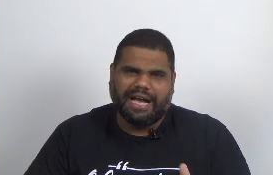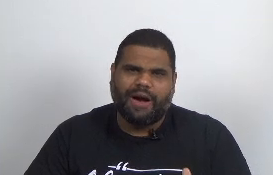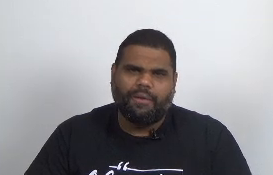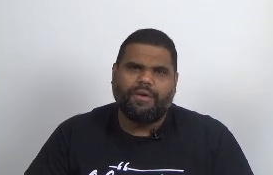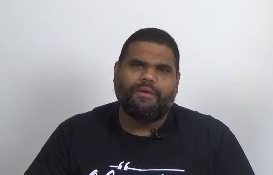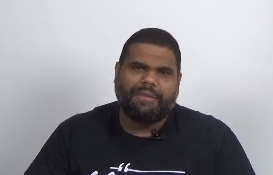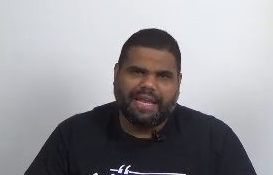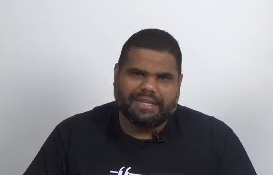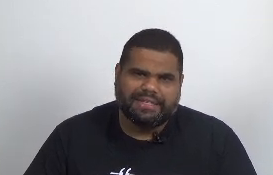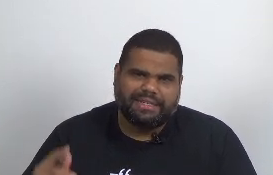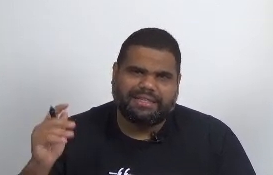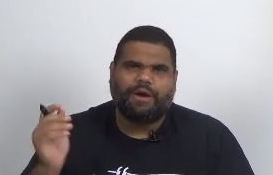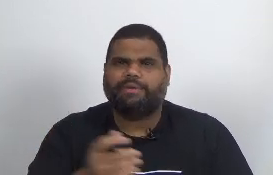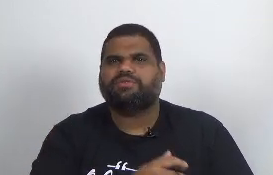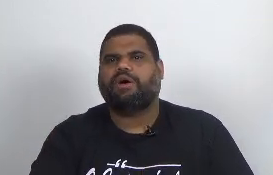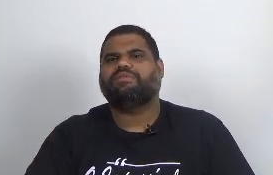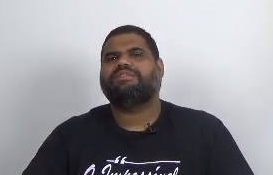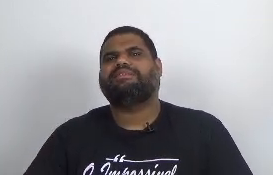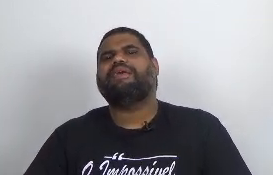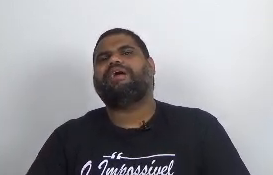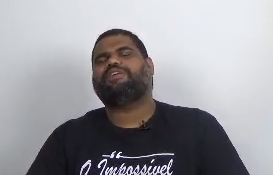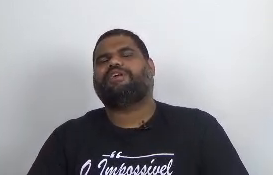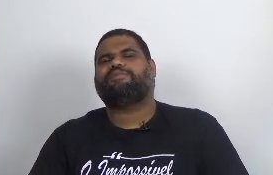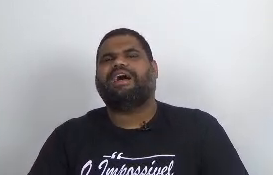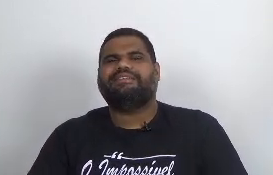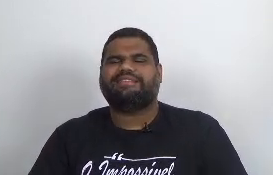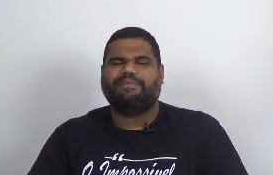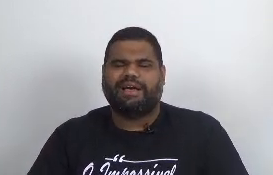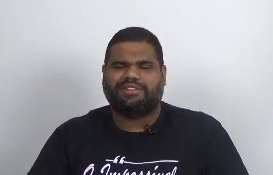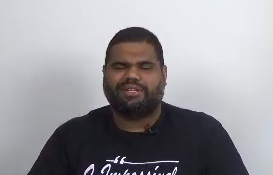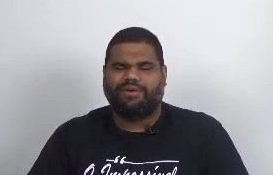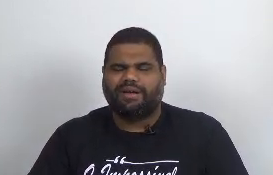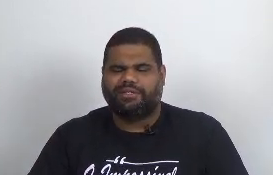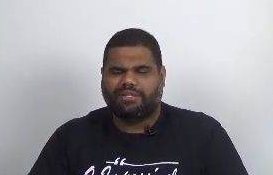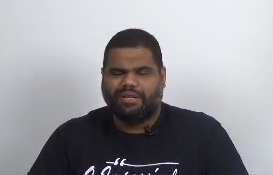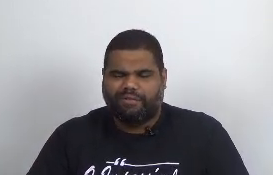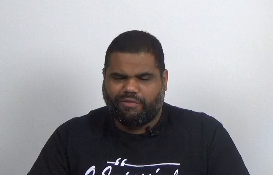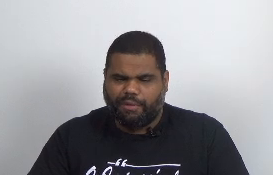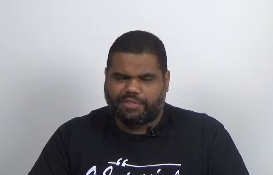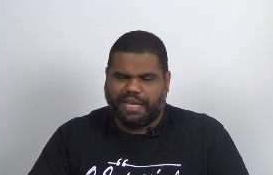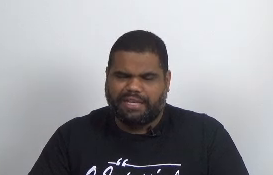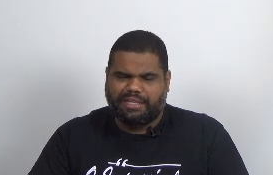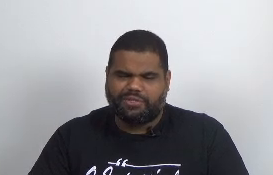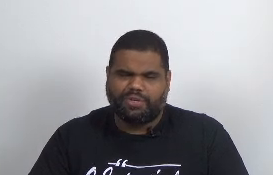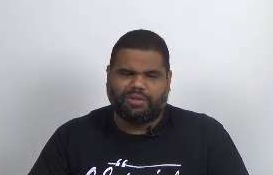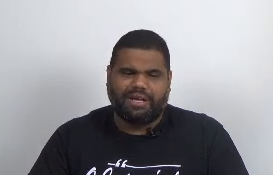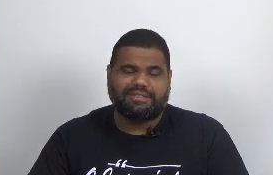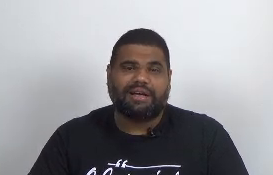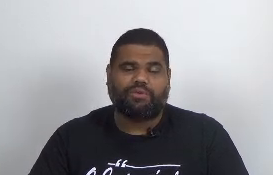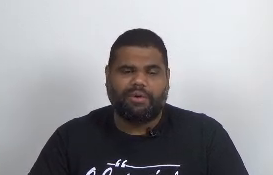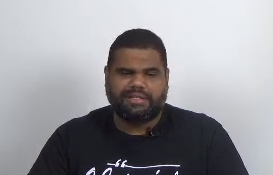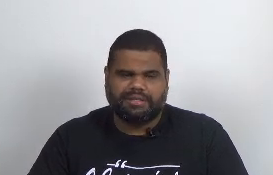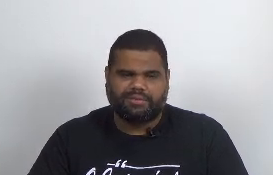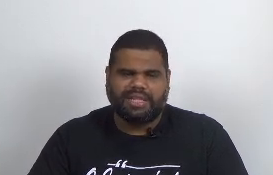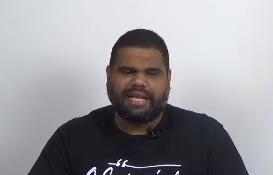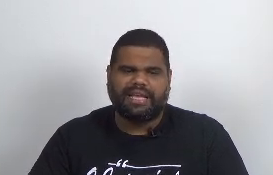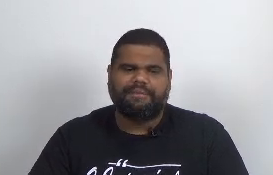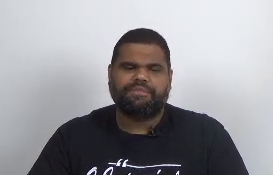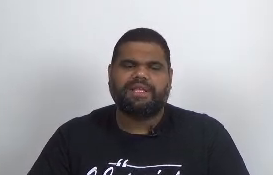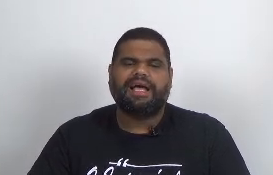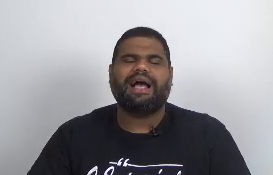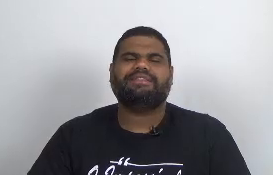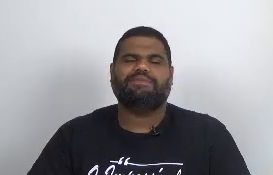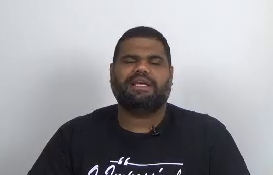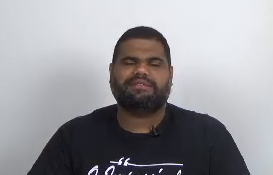tudo. Legal? Beleza? Então, pessoal, sem mais, sem mais delongas, vamos dar início à nossa correção. Tá